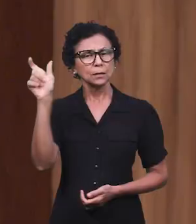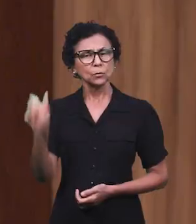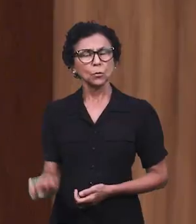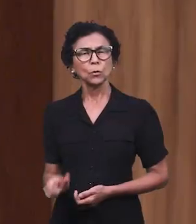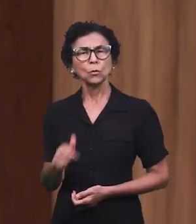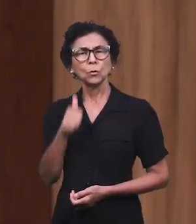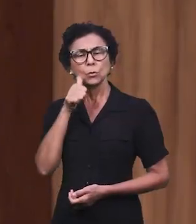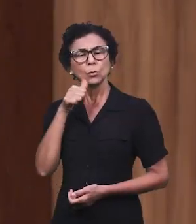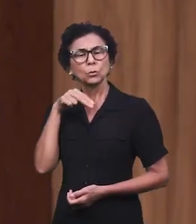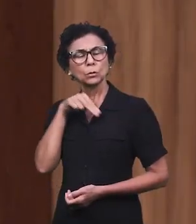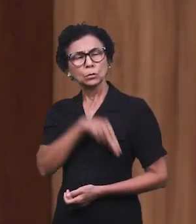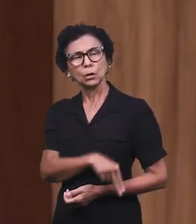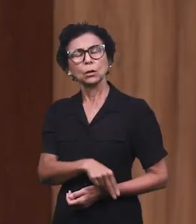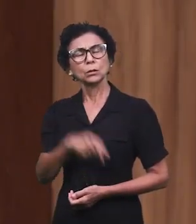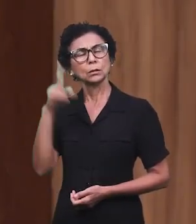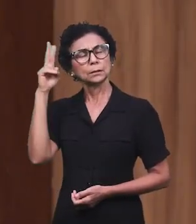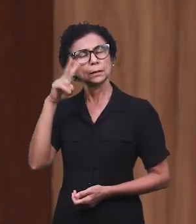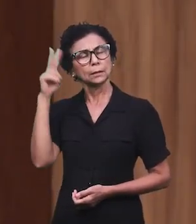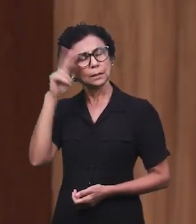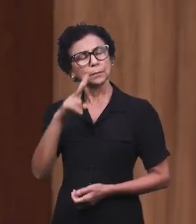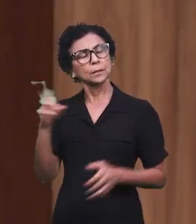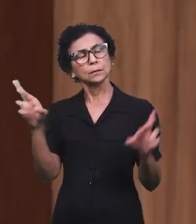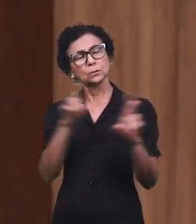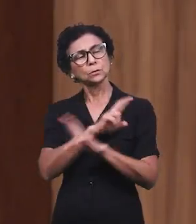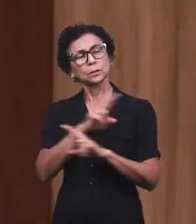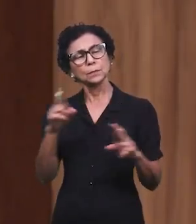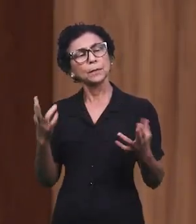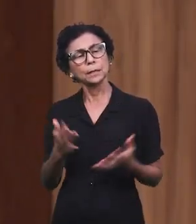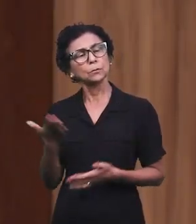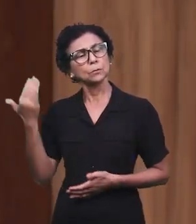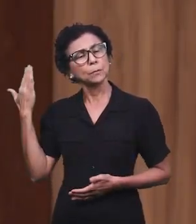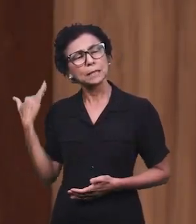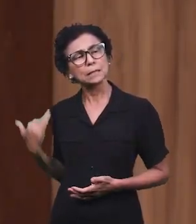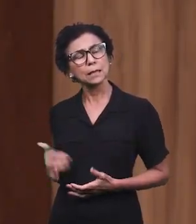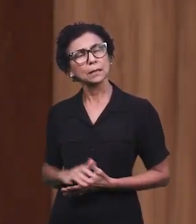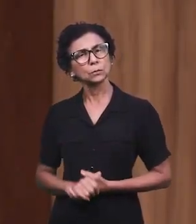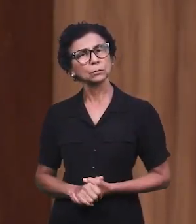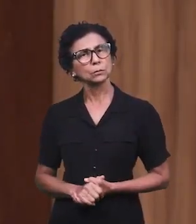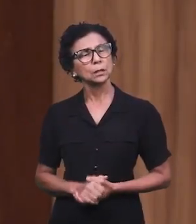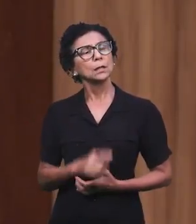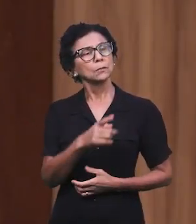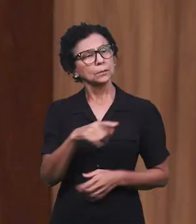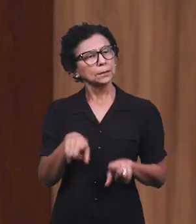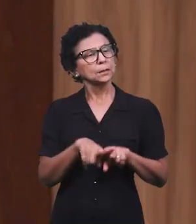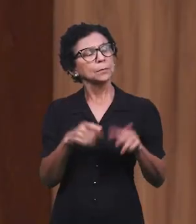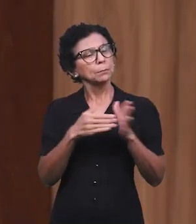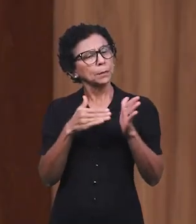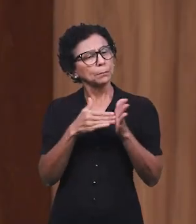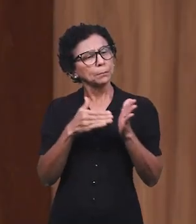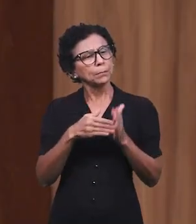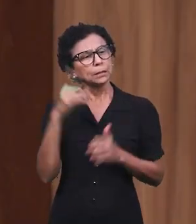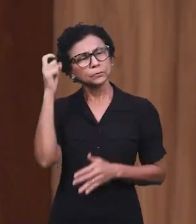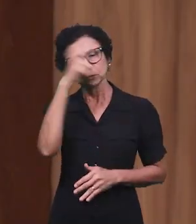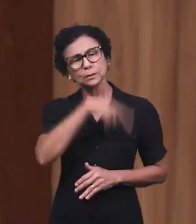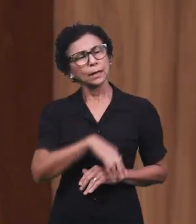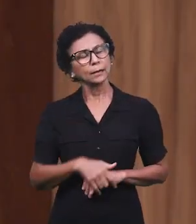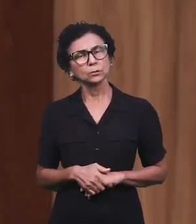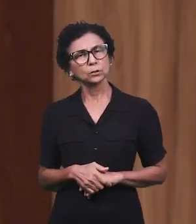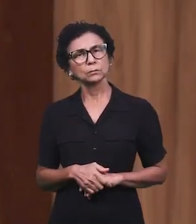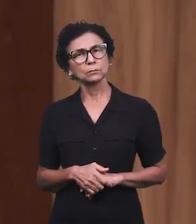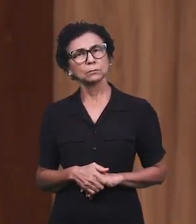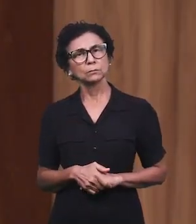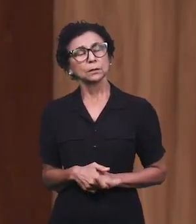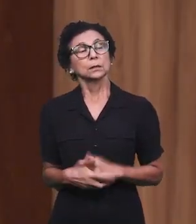nora, lembrando do relacionamento que você teve, e é natural de alguma dificuldade que você viveu. Mas para que